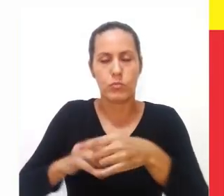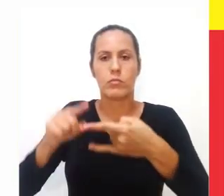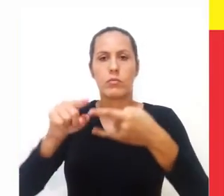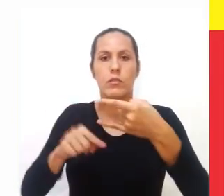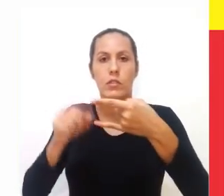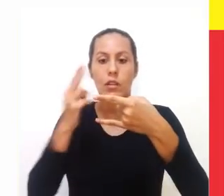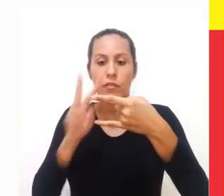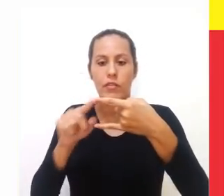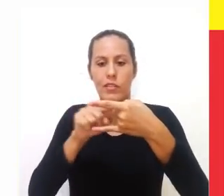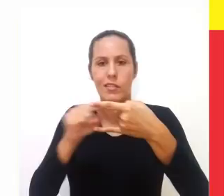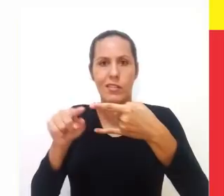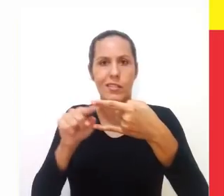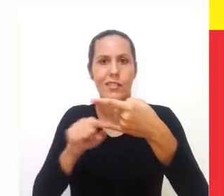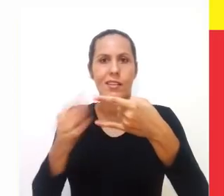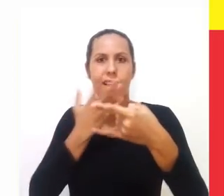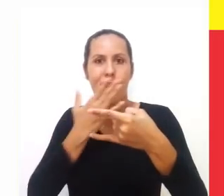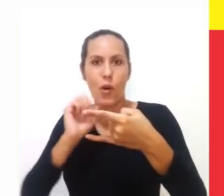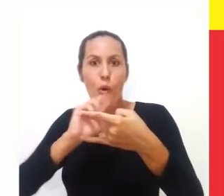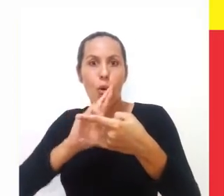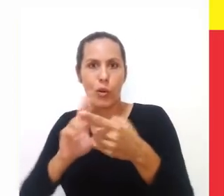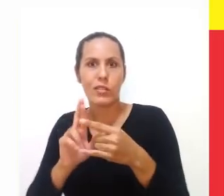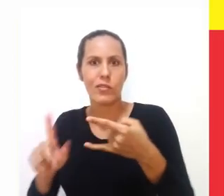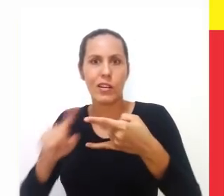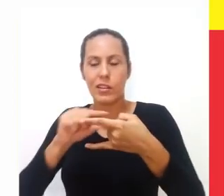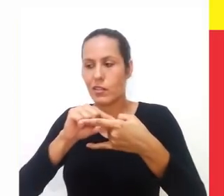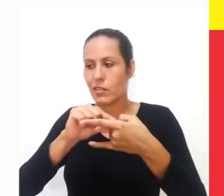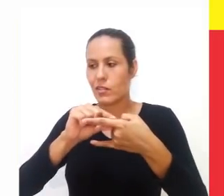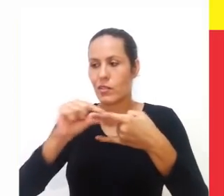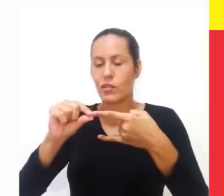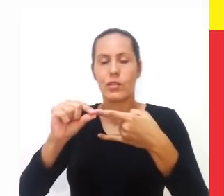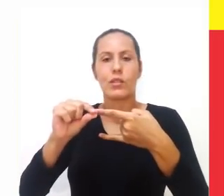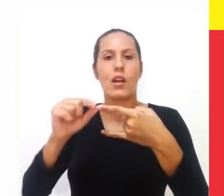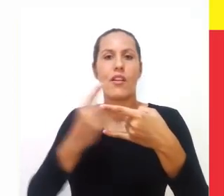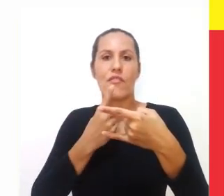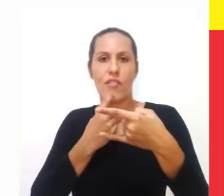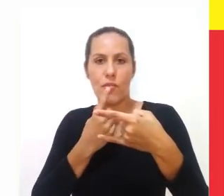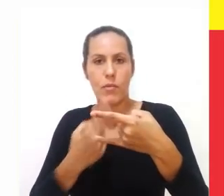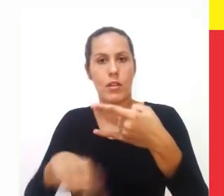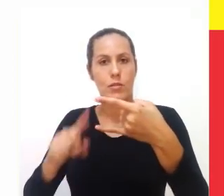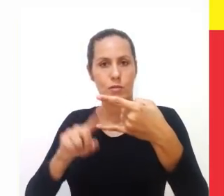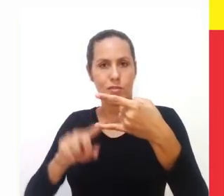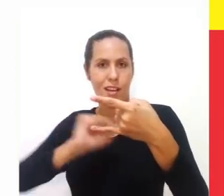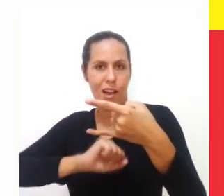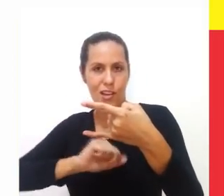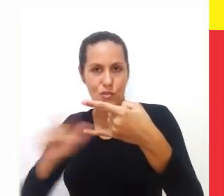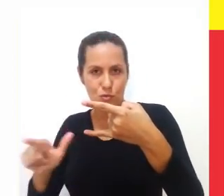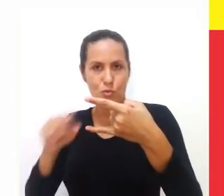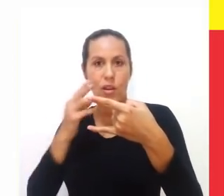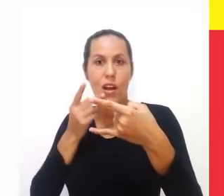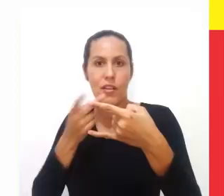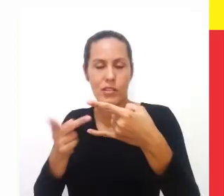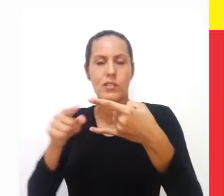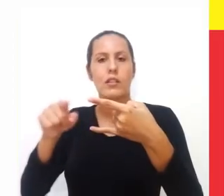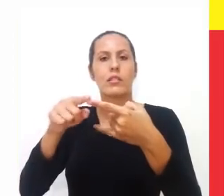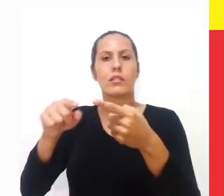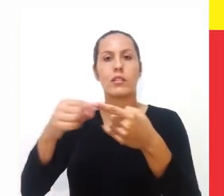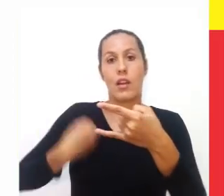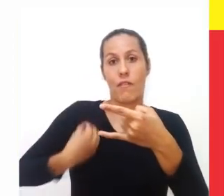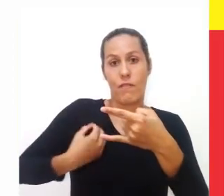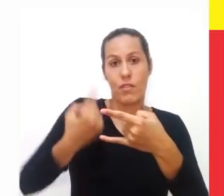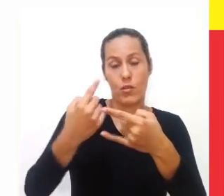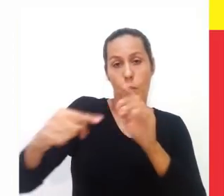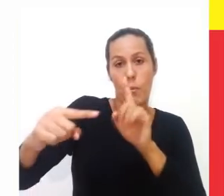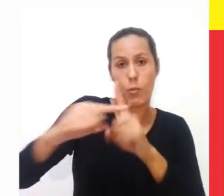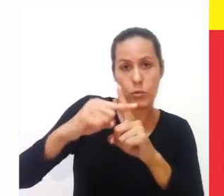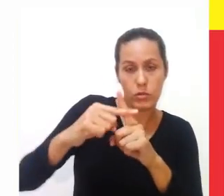figura, o ímã dividido no meio, né, pintado de um lado azul e pintado do outro lado vermelho, que é para indicar que tem dois polos,